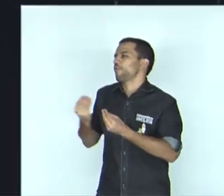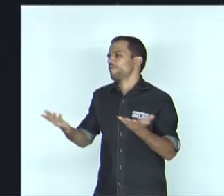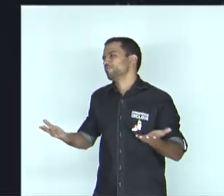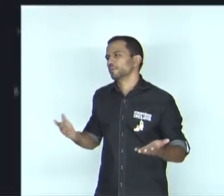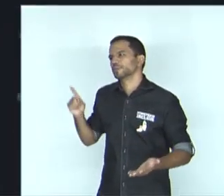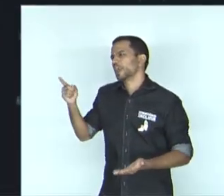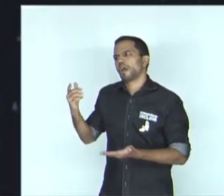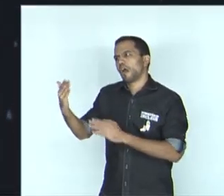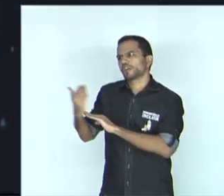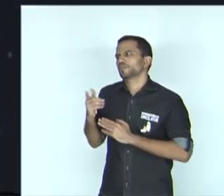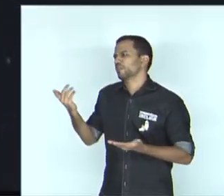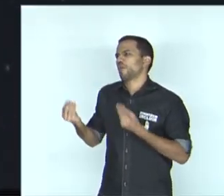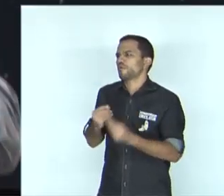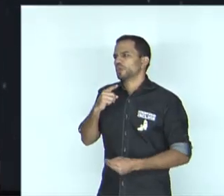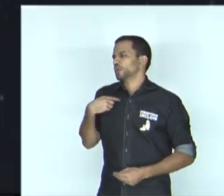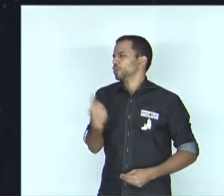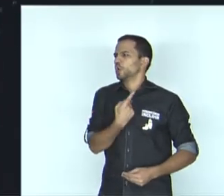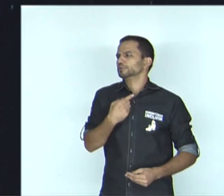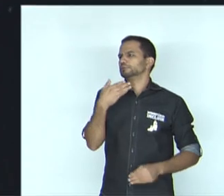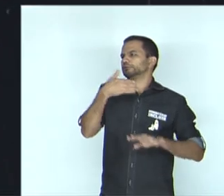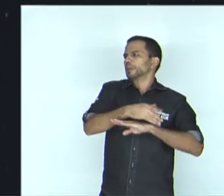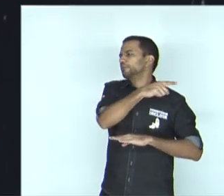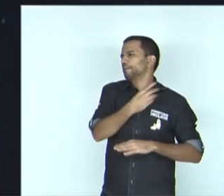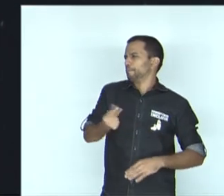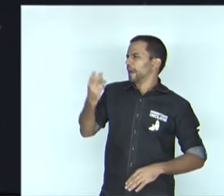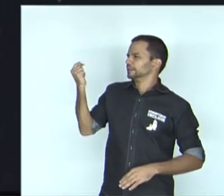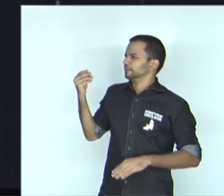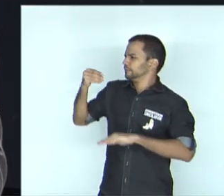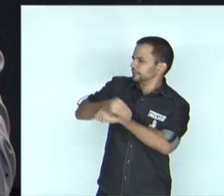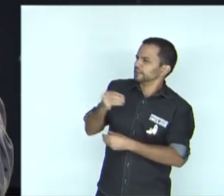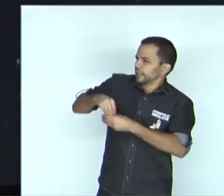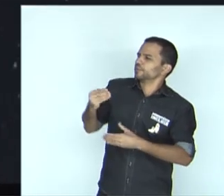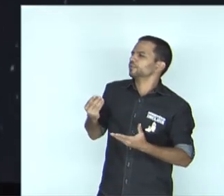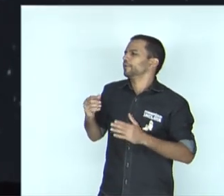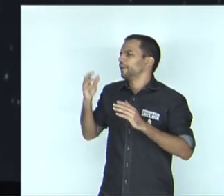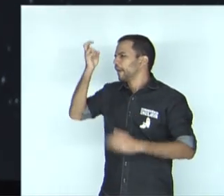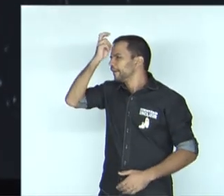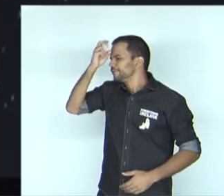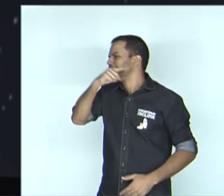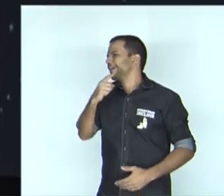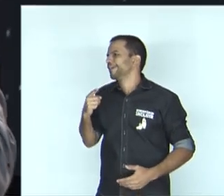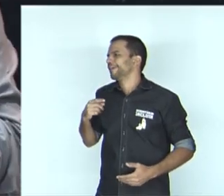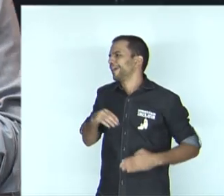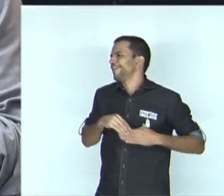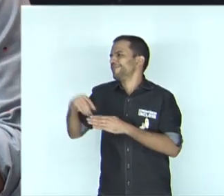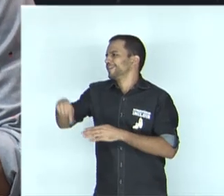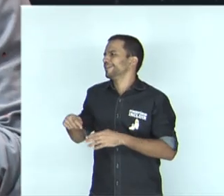Você tira a gente lá do Egito para ficar passando sede aqui no deserto. E aí o Moisés vai